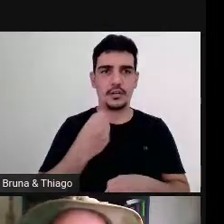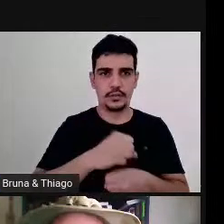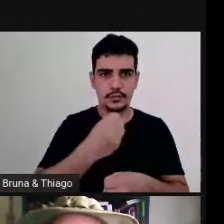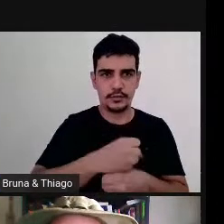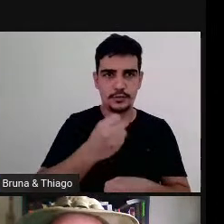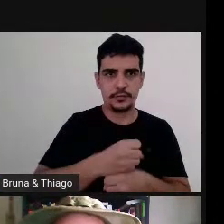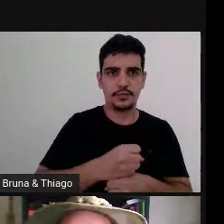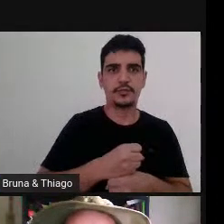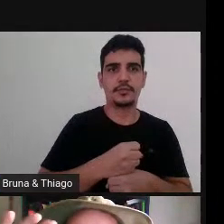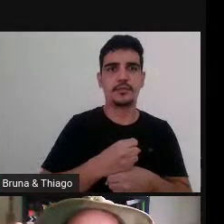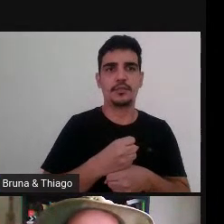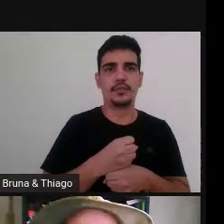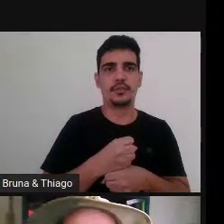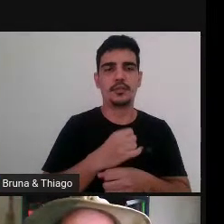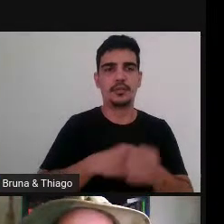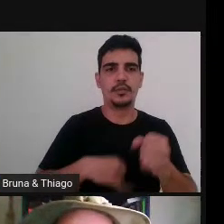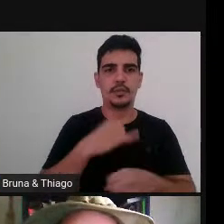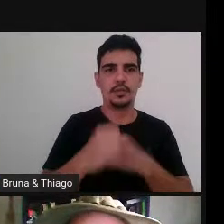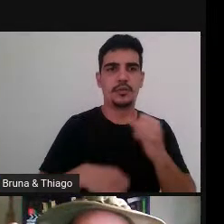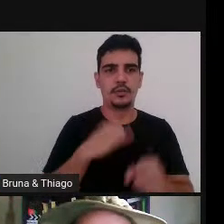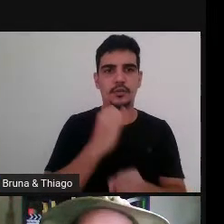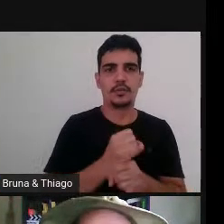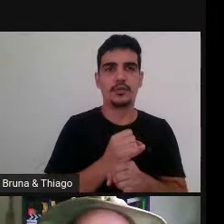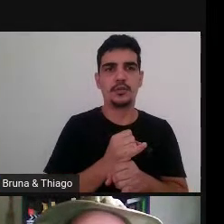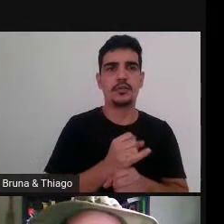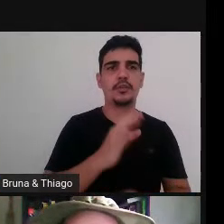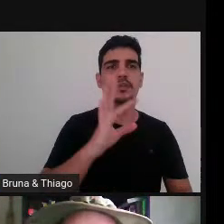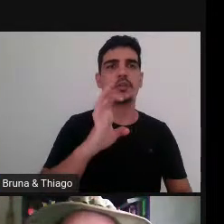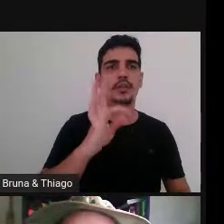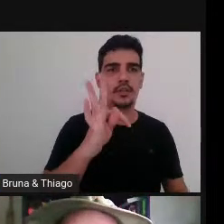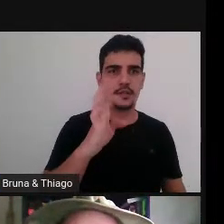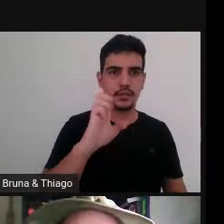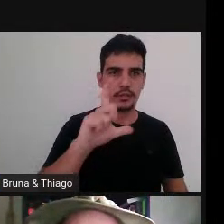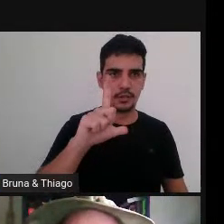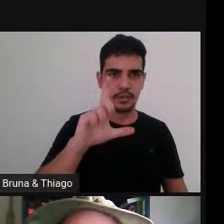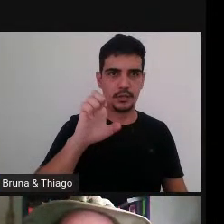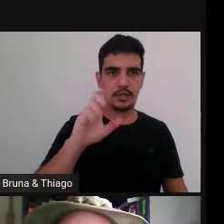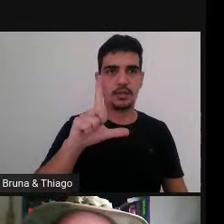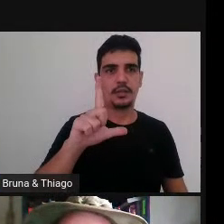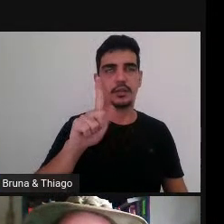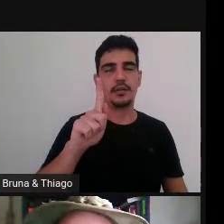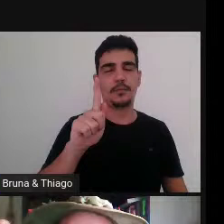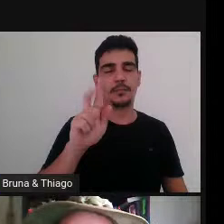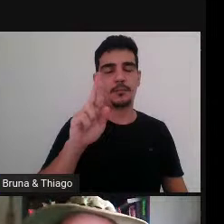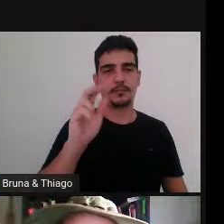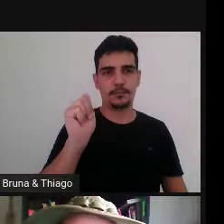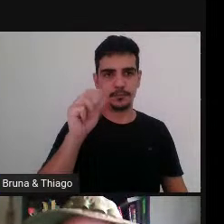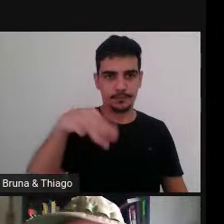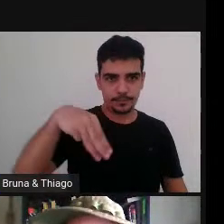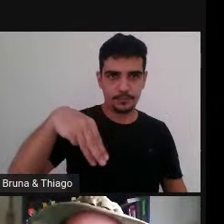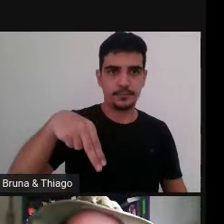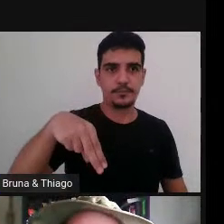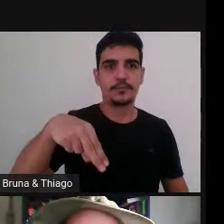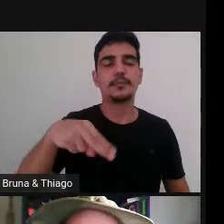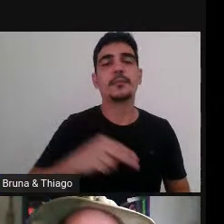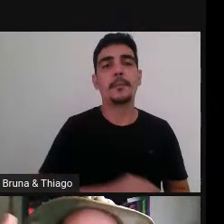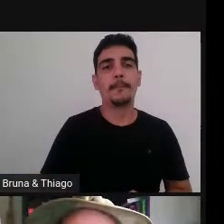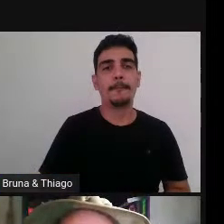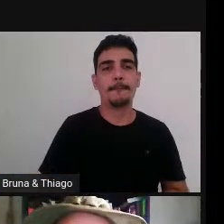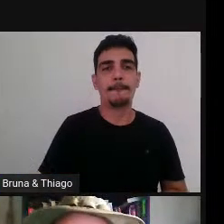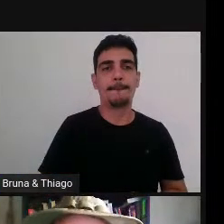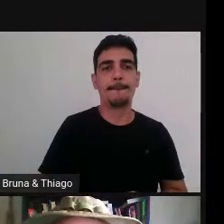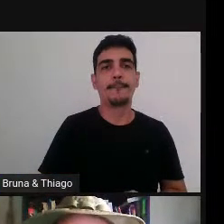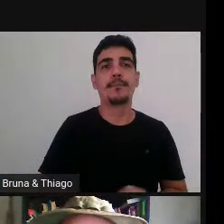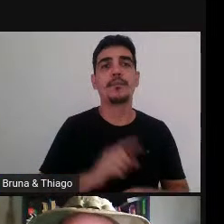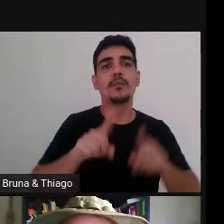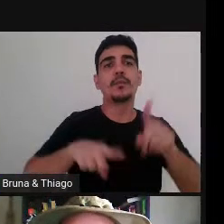no Telegram, e eu fiz umas enquetes. Depois eu vou até divulgar para vocês aí. Acabei de fazer uma enquete lá. E eu perguntei para o público, né, o que